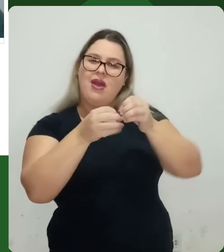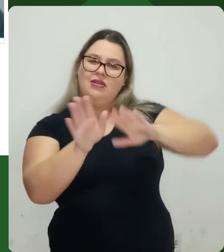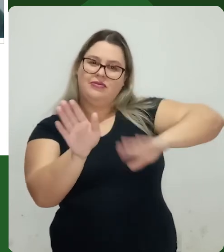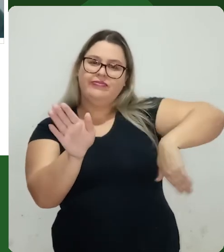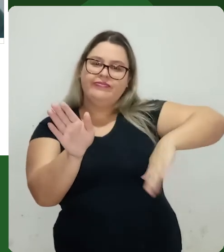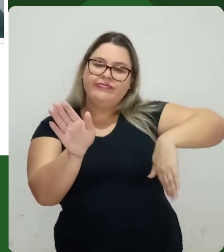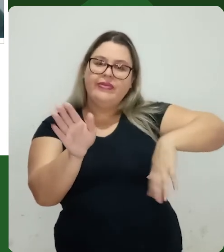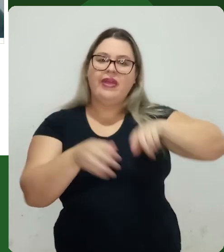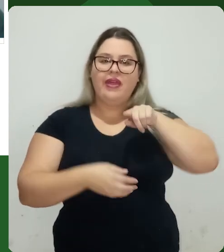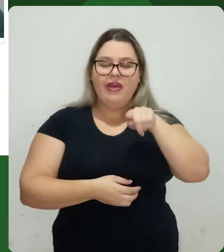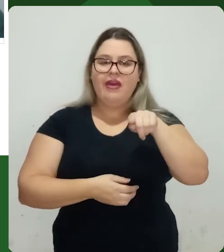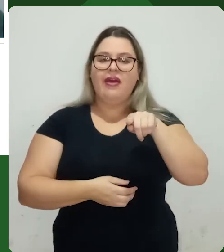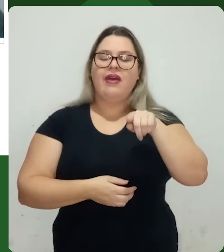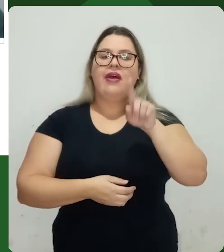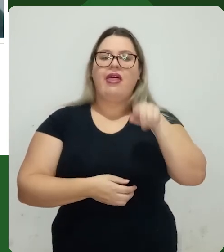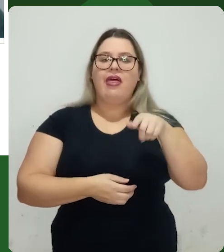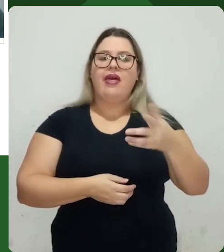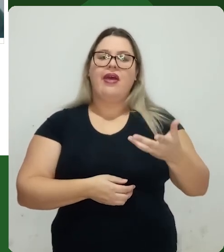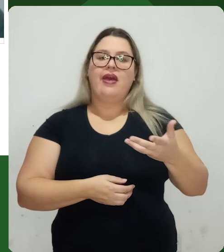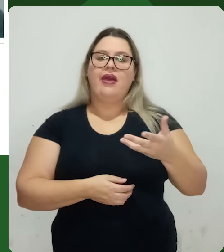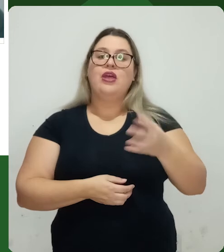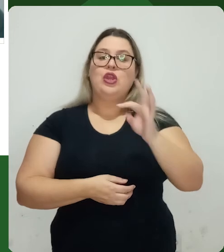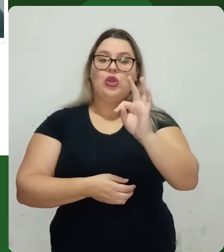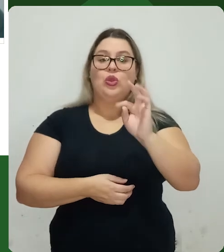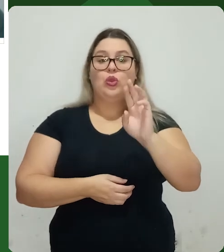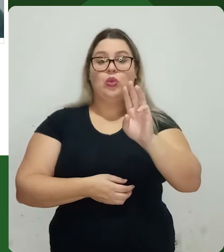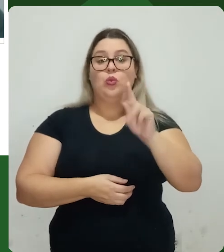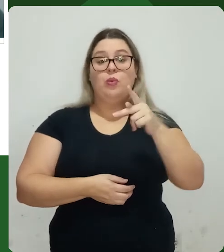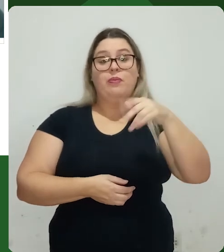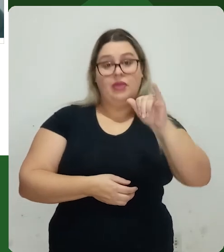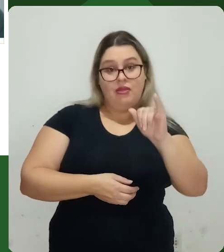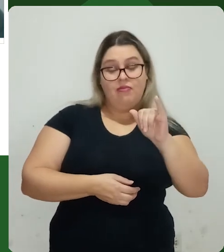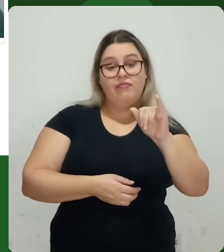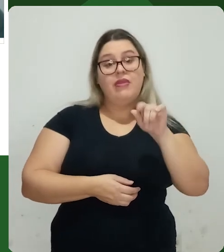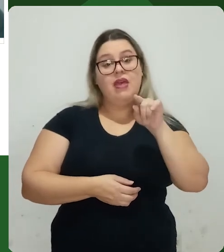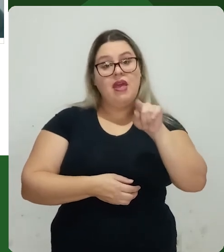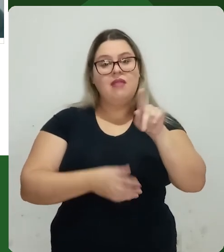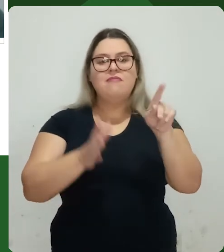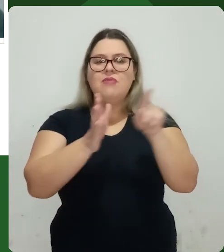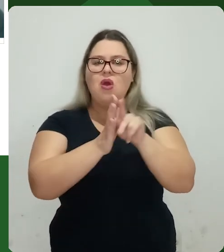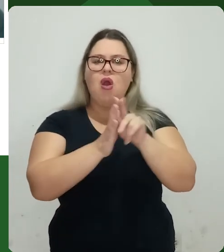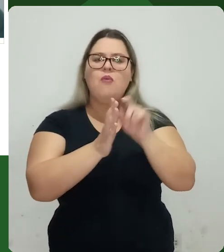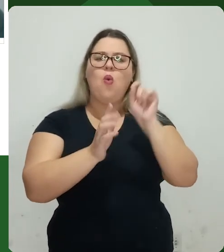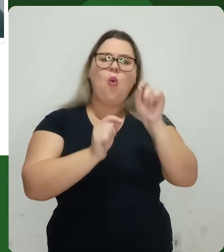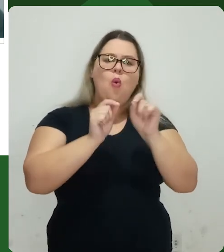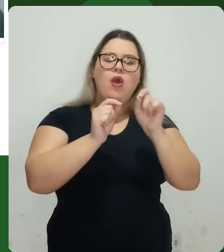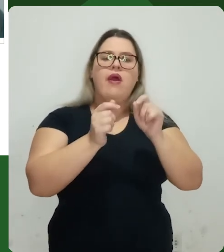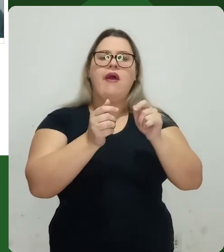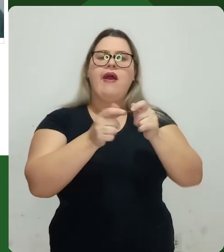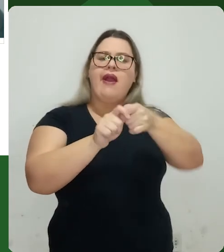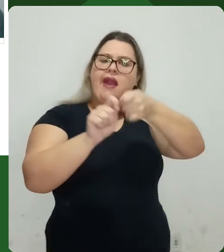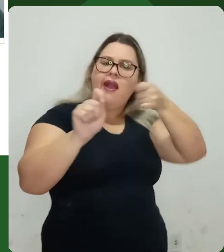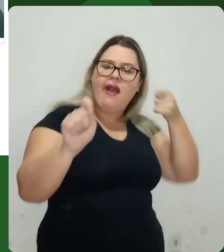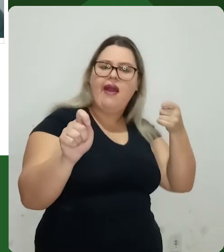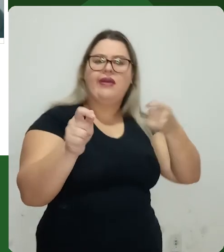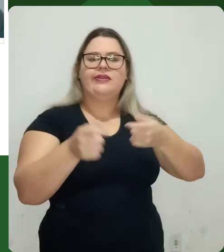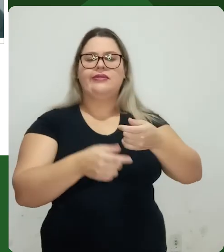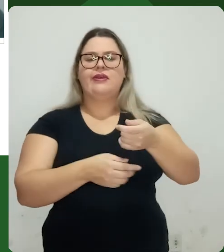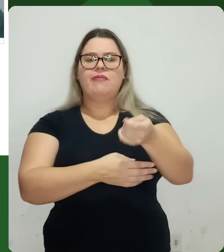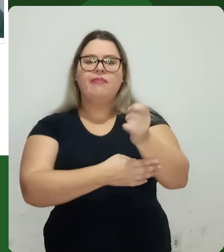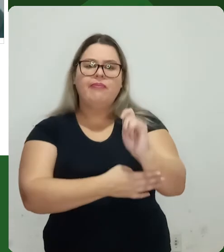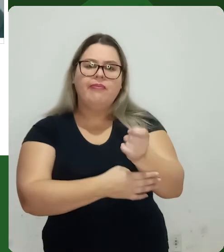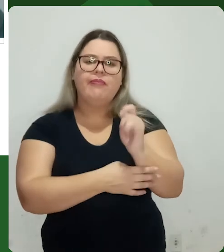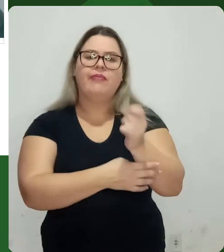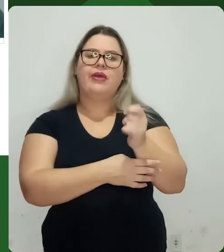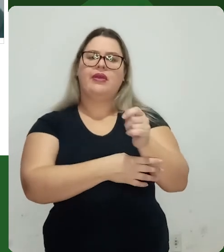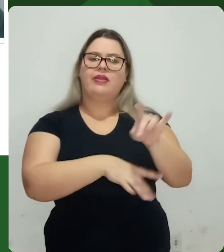que habitavam o litoral brasileiro eram do tronco tupi, e eles eram especialistas em caça,